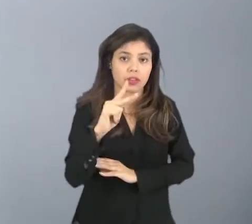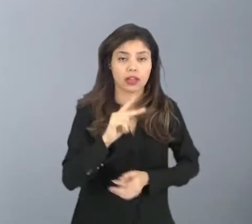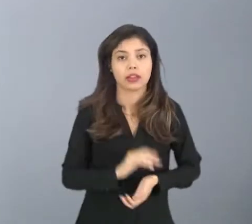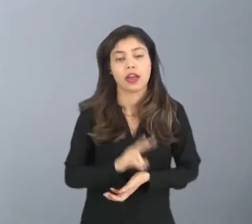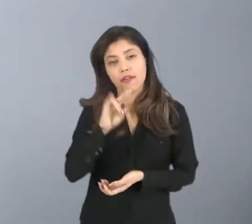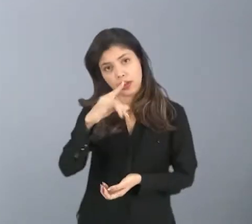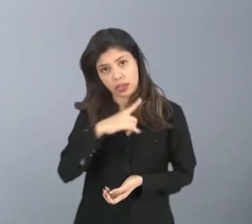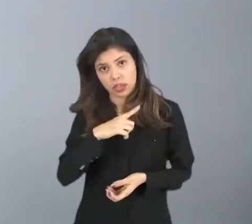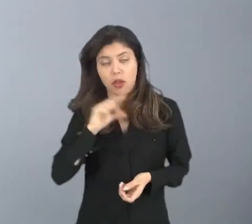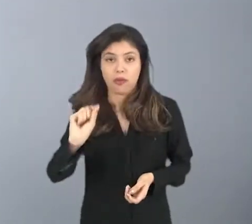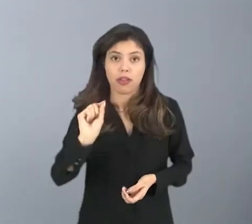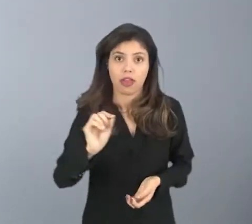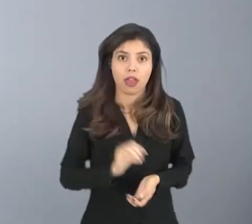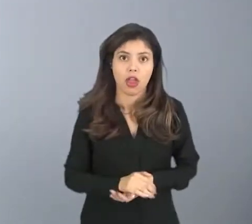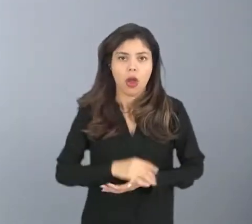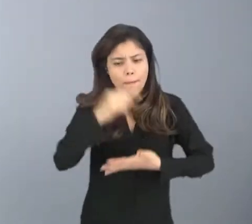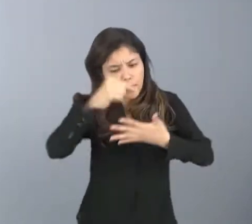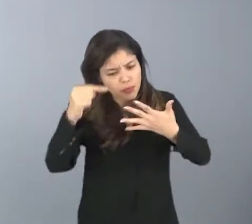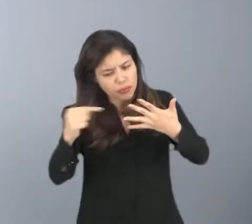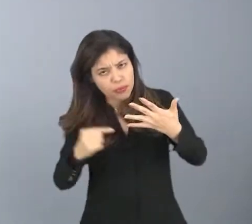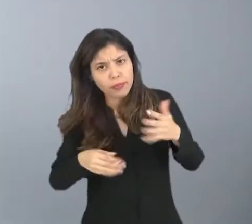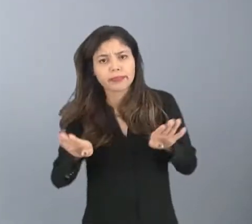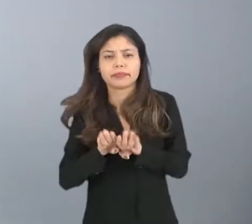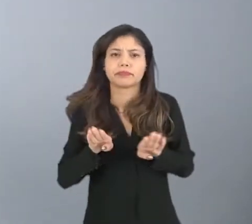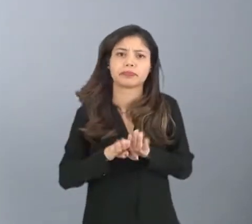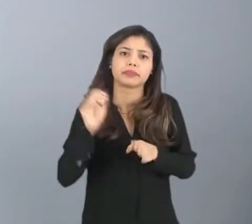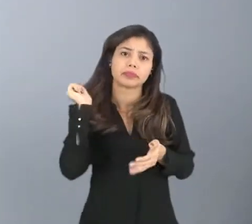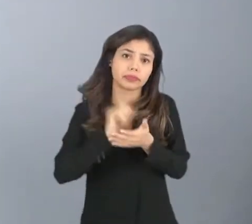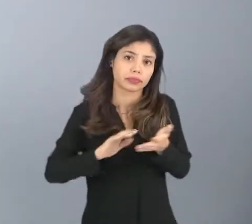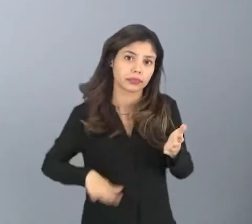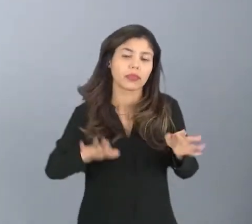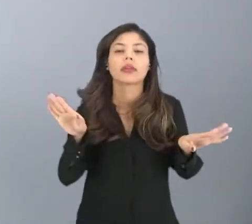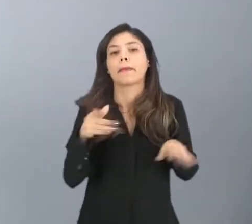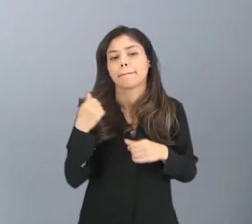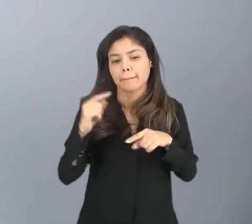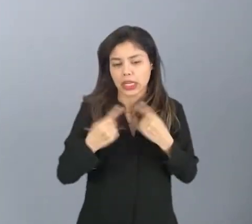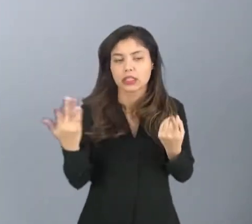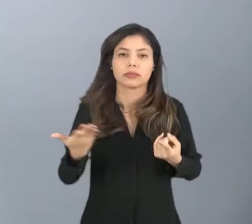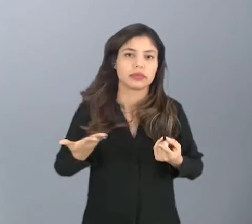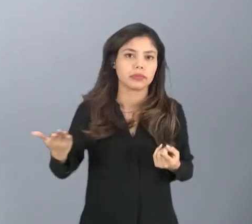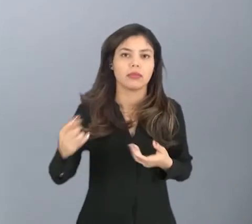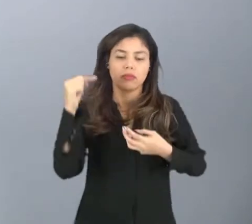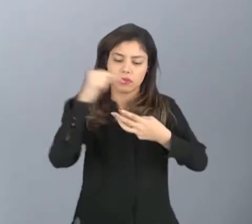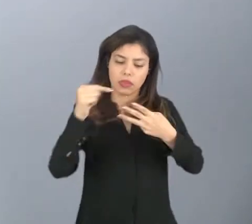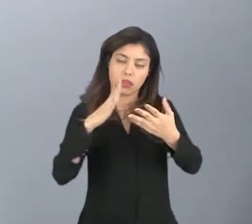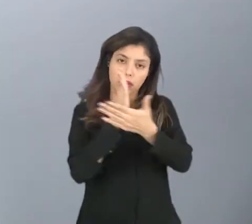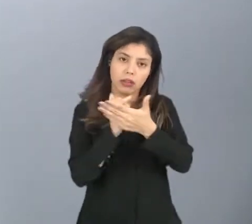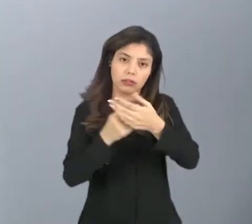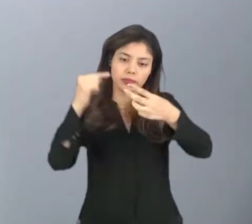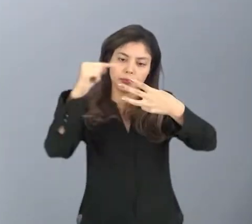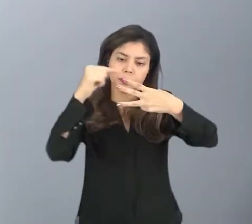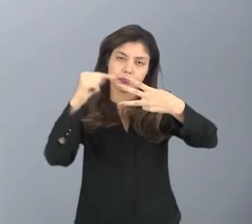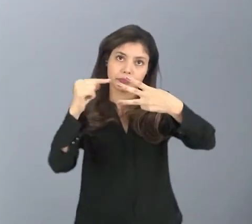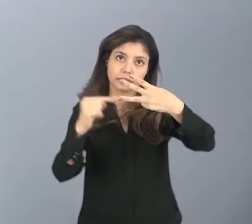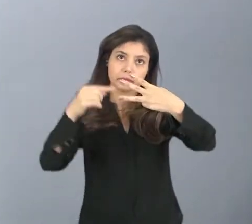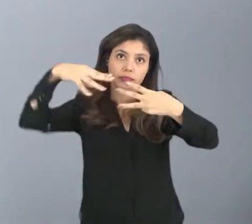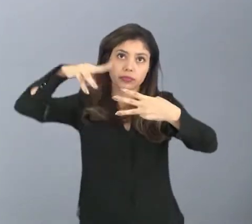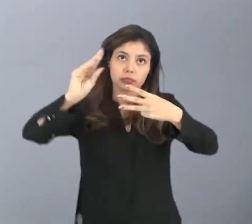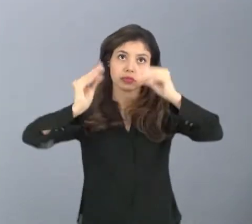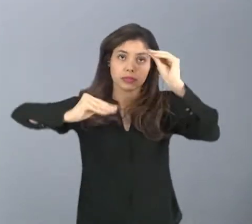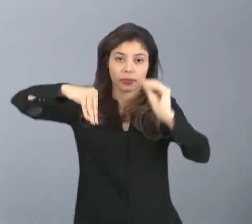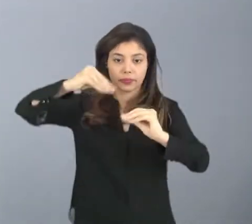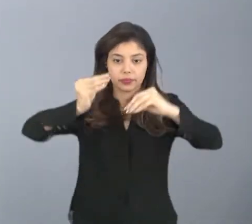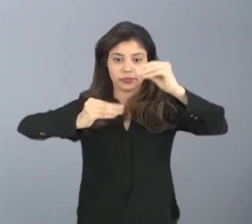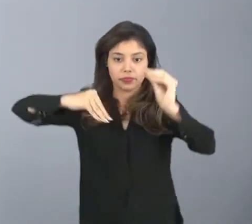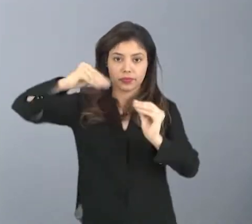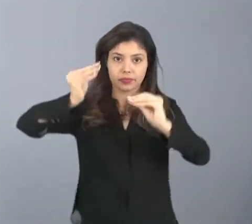eucarionte vão estar acontecendo uma série de atividades. Mas basicamente a gente tem a divisão aí em três partes. A membrana, né, que controla quem entra e